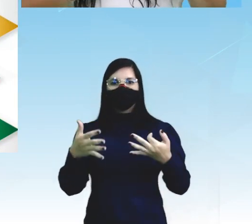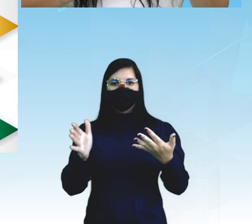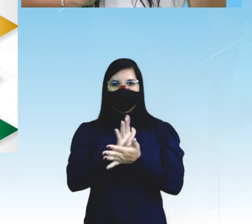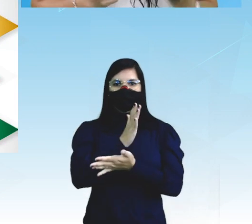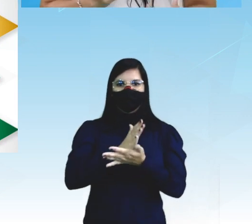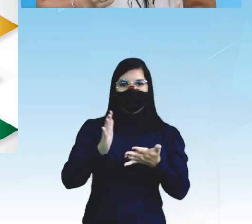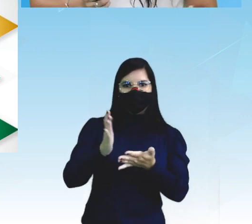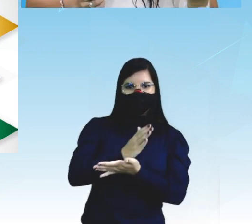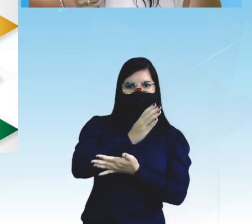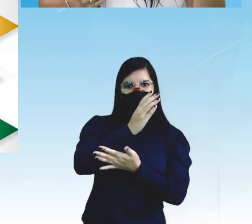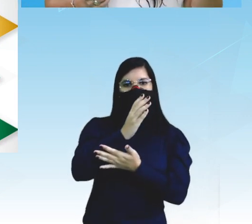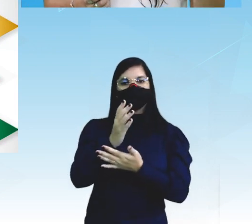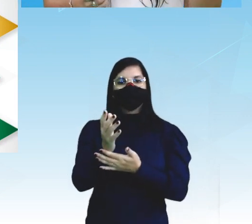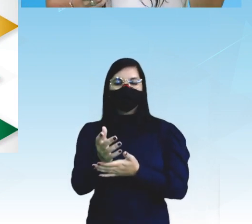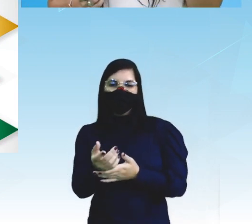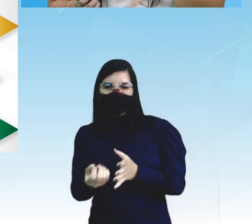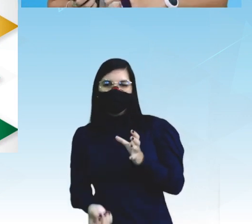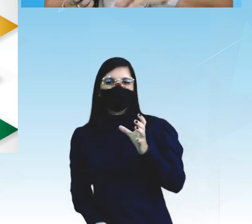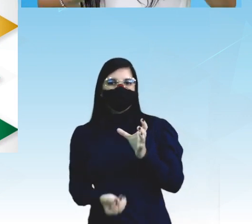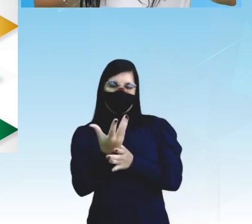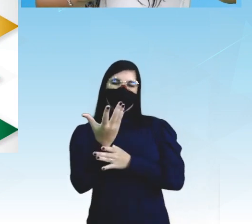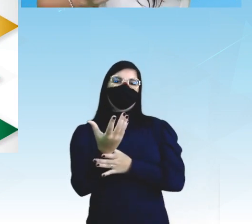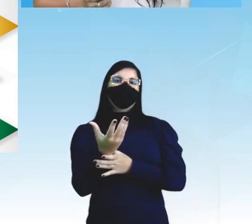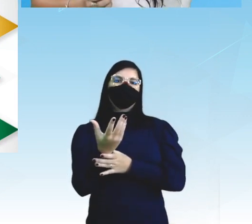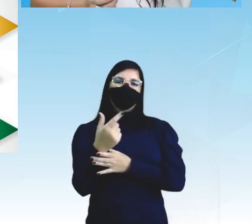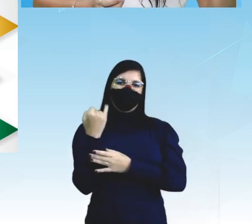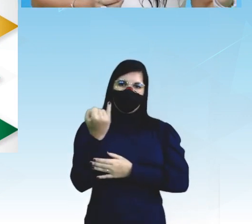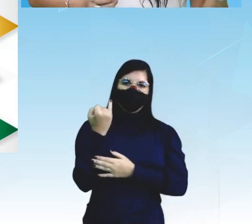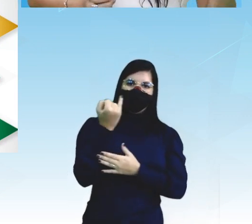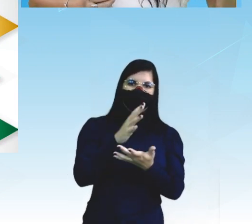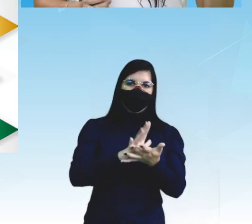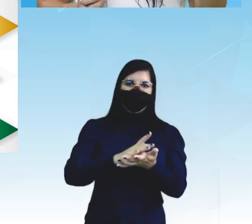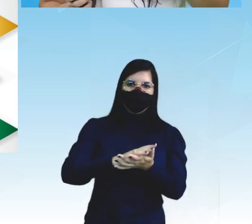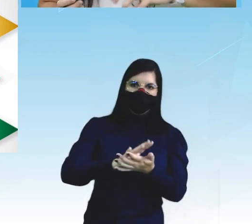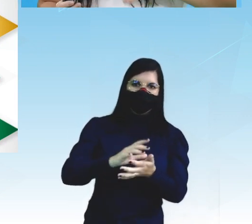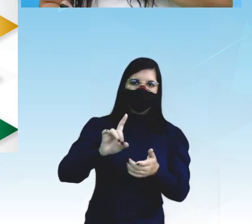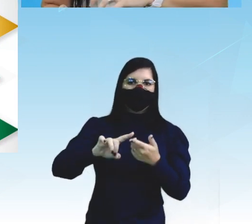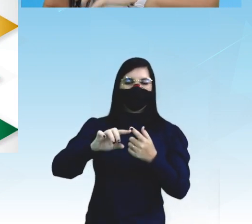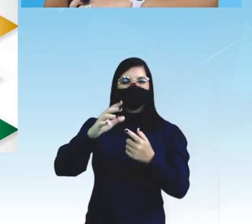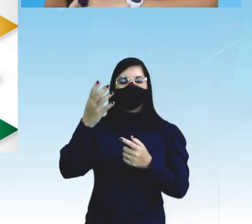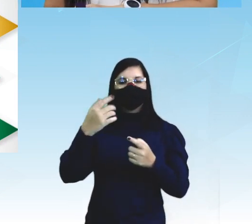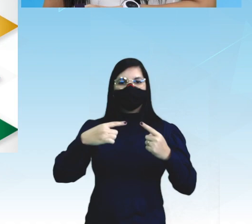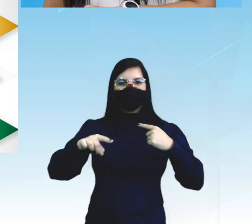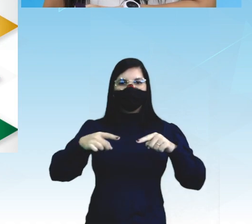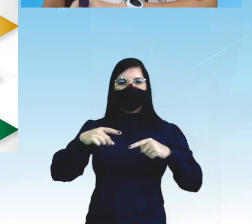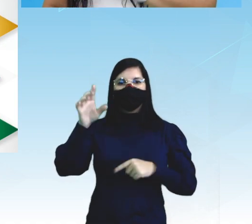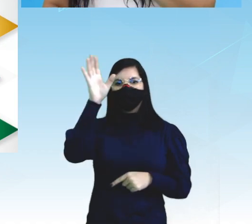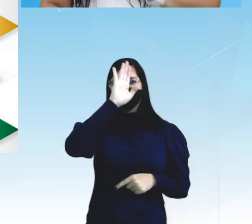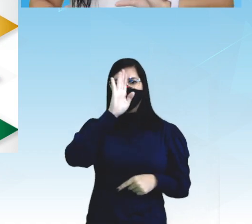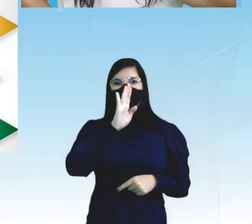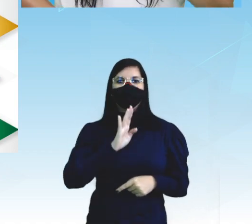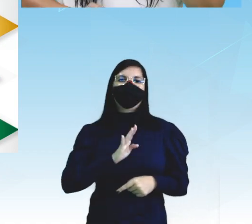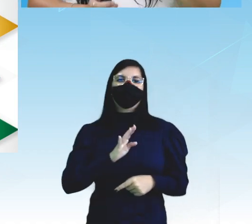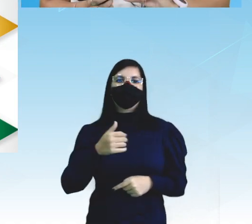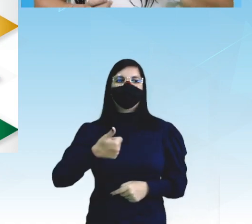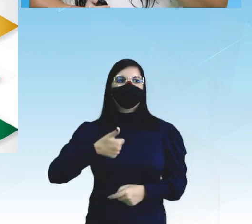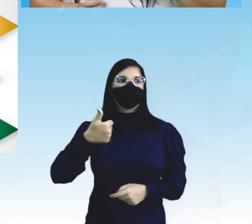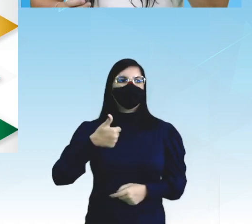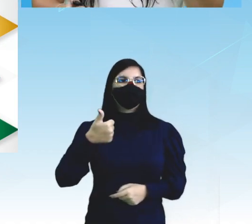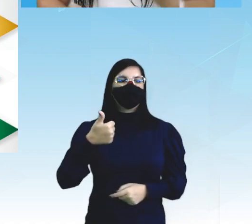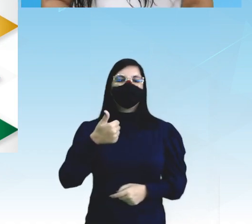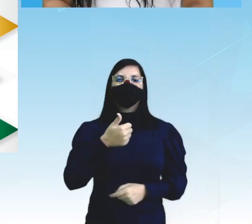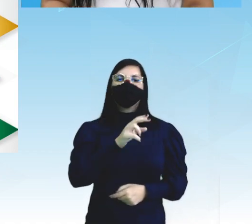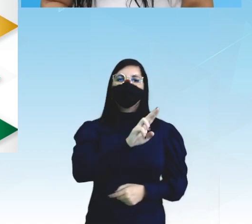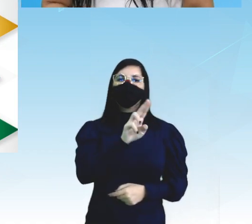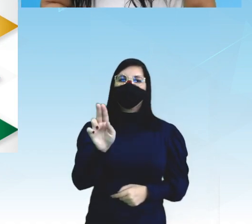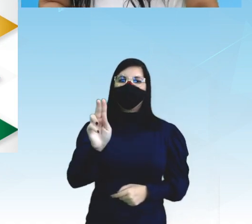alguns compositores, né, que foram muito importantes, tanto para o samba como para a música brasileira em geral, né? O primeiro que a gente vai falar é Heitor